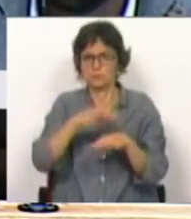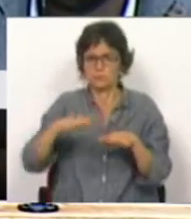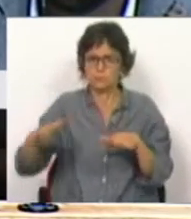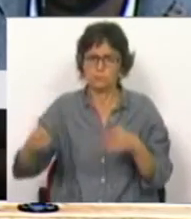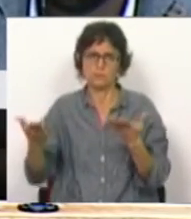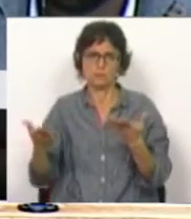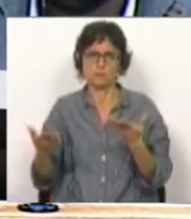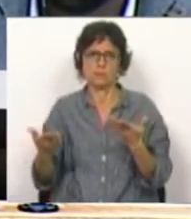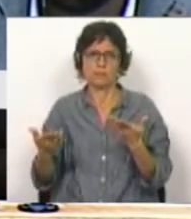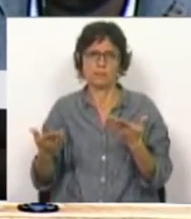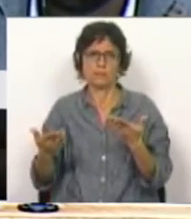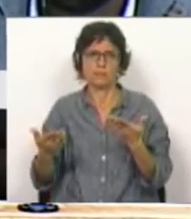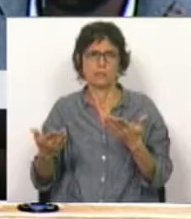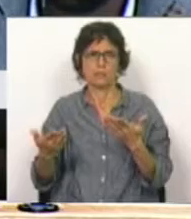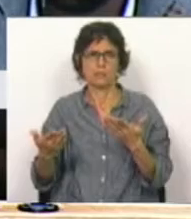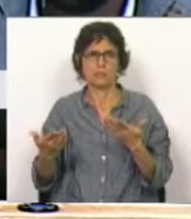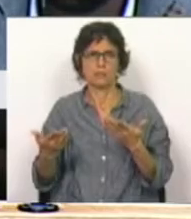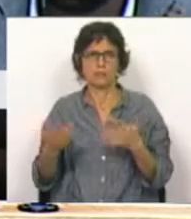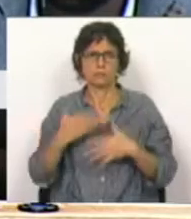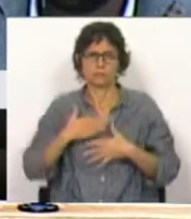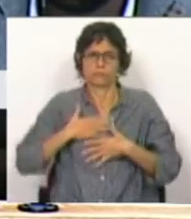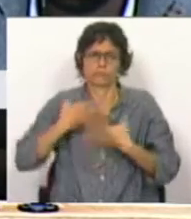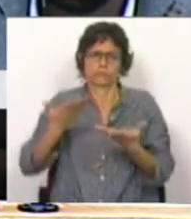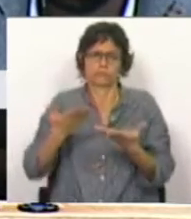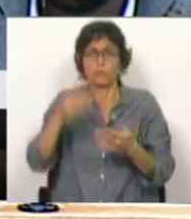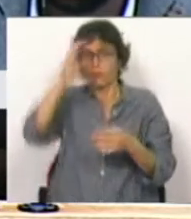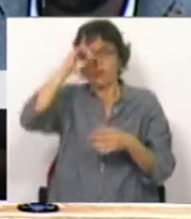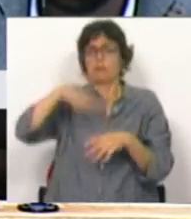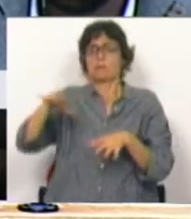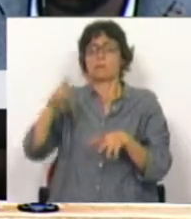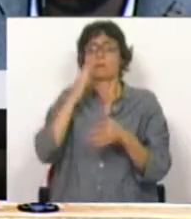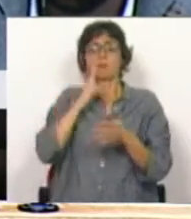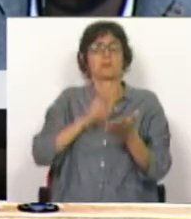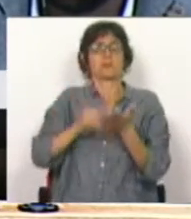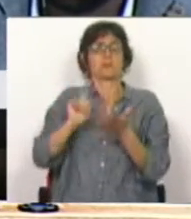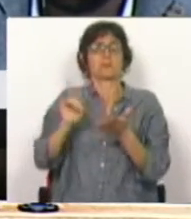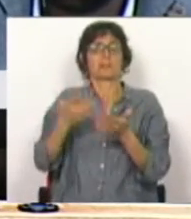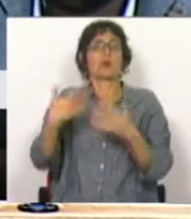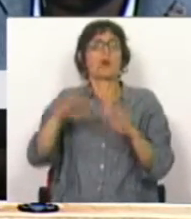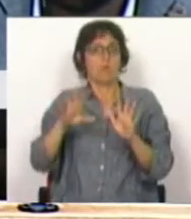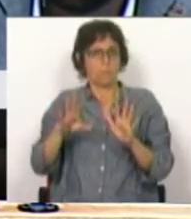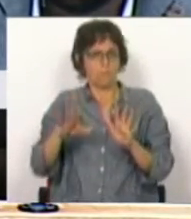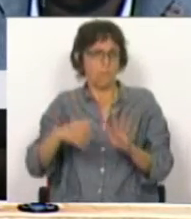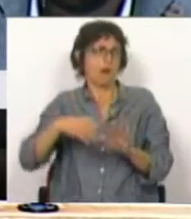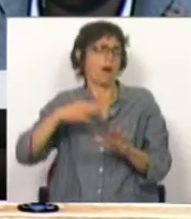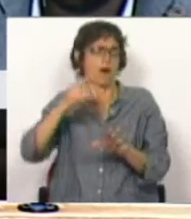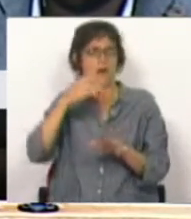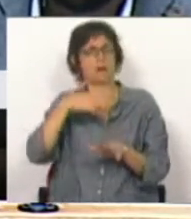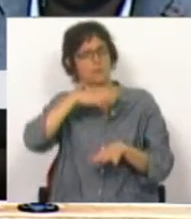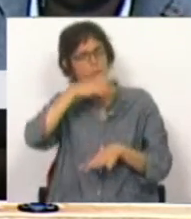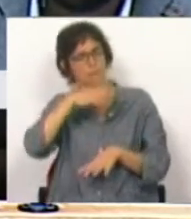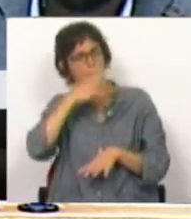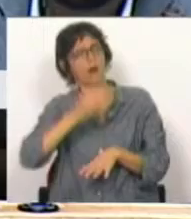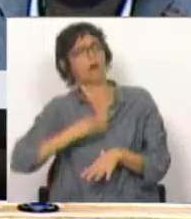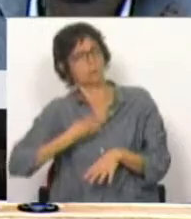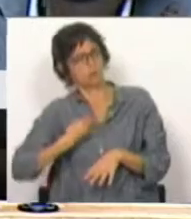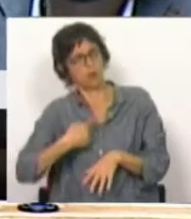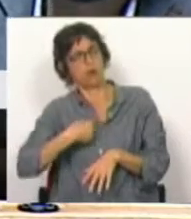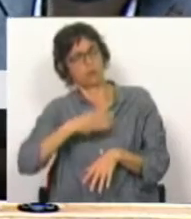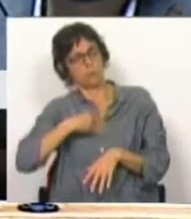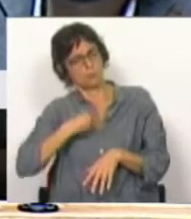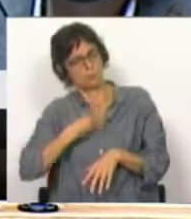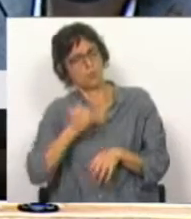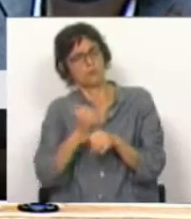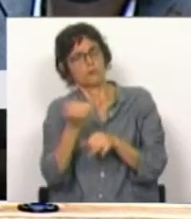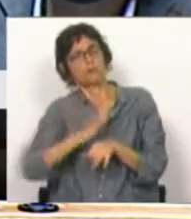hospitais, tem manifestado, nós sabemos que não é propriamente verdadeiro, mas tem manifestado sempre uma hipotética preocupação com o Serviço Nacional de Saúde,